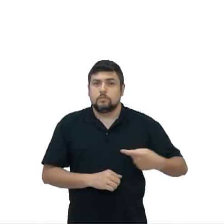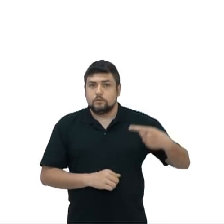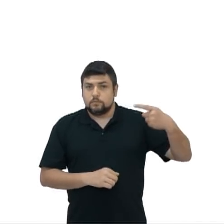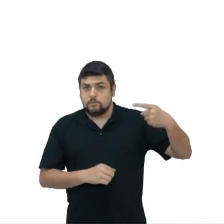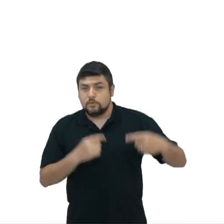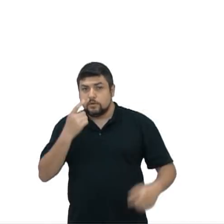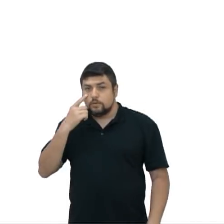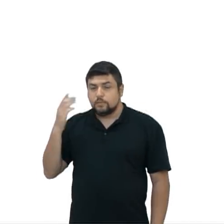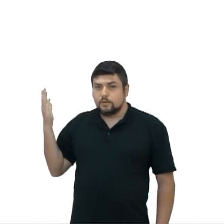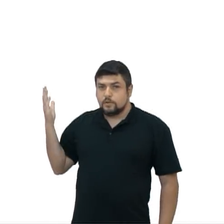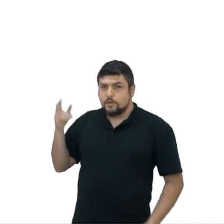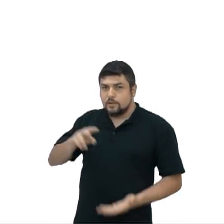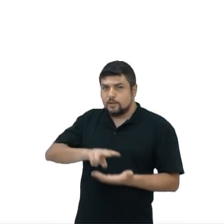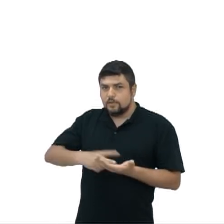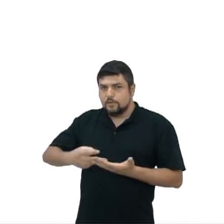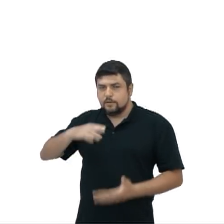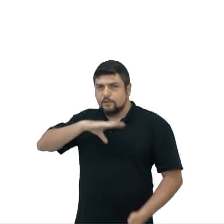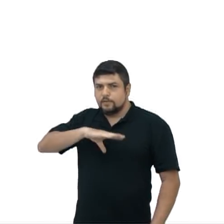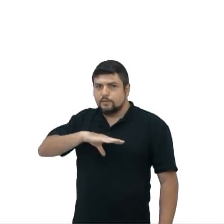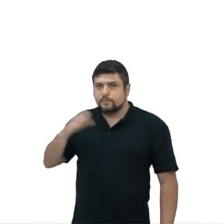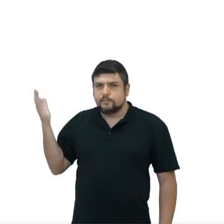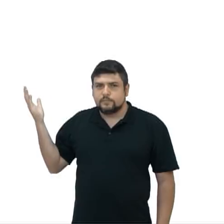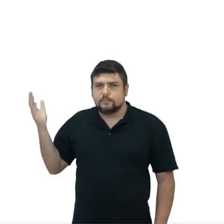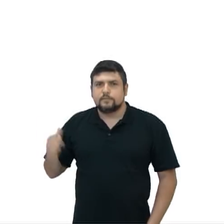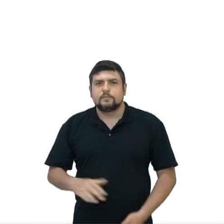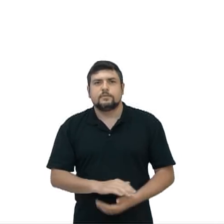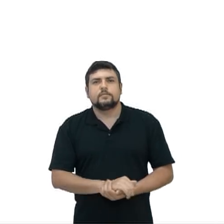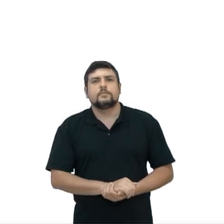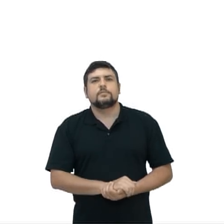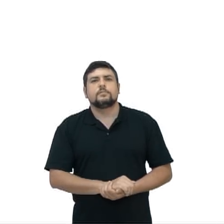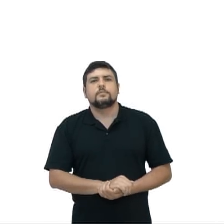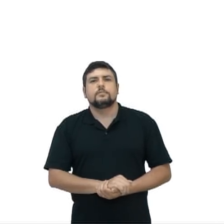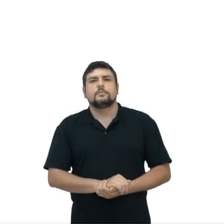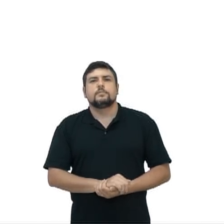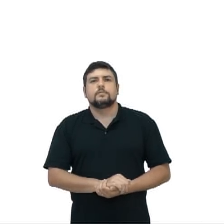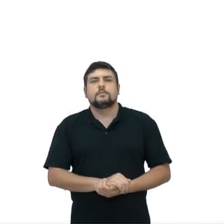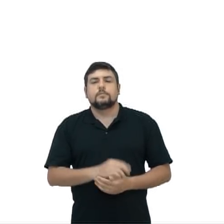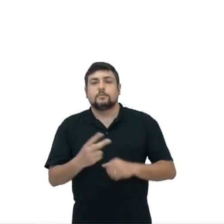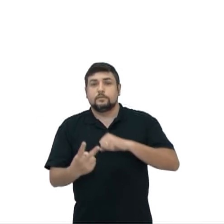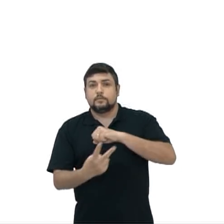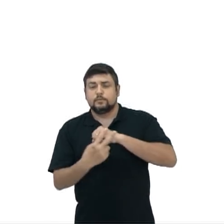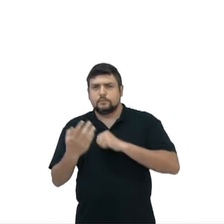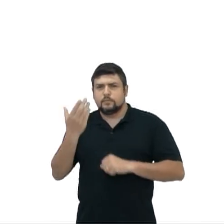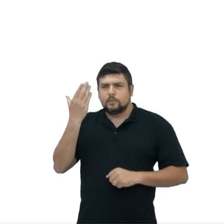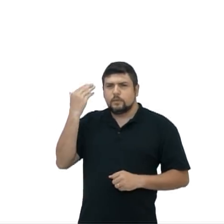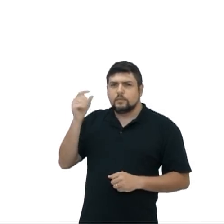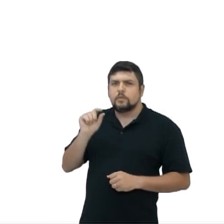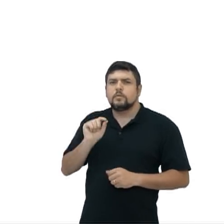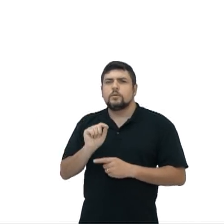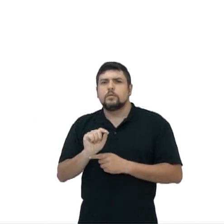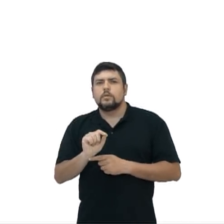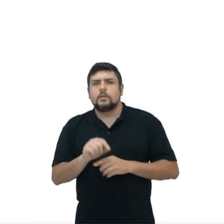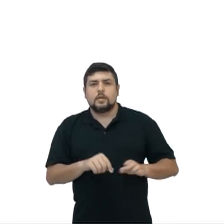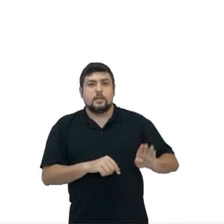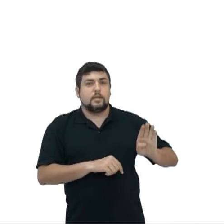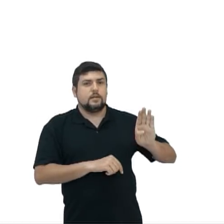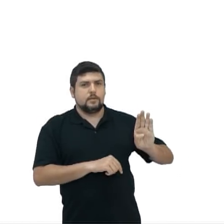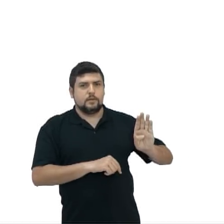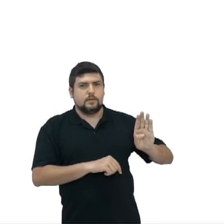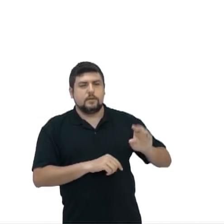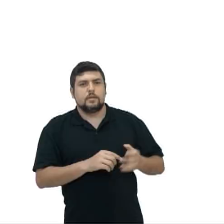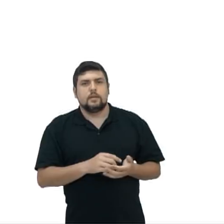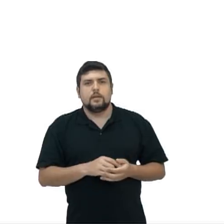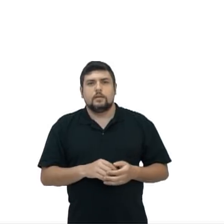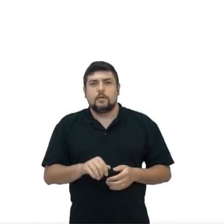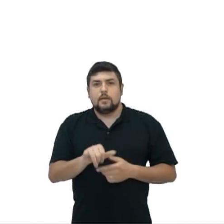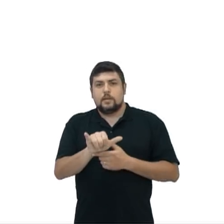Cachorro que late, não morde. O passado está incorreto no played. Por quê? Porque eu tenho vogal. Então, eu teria que ter aqui o